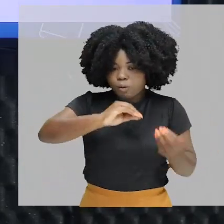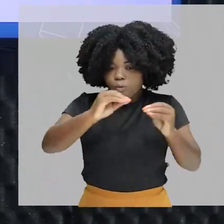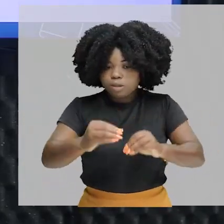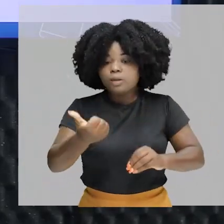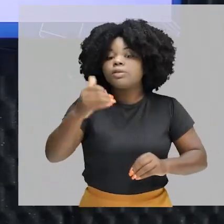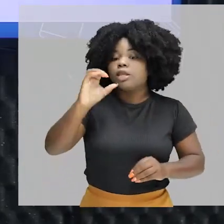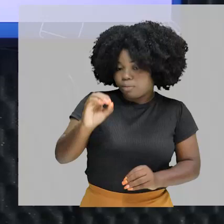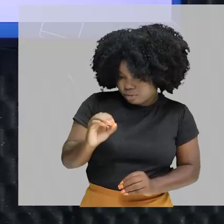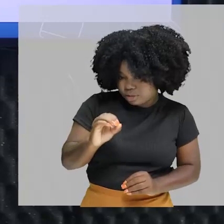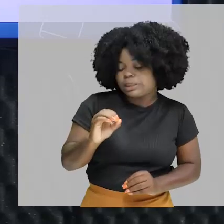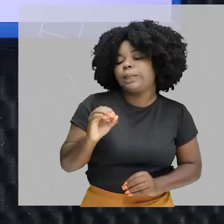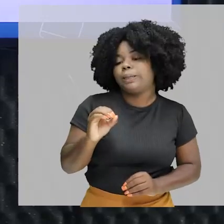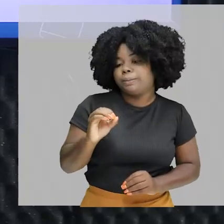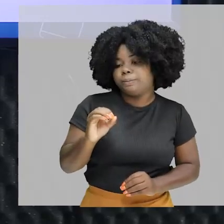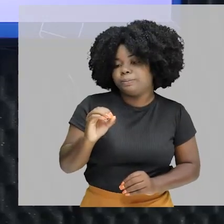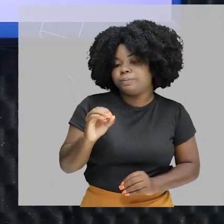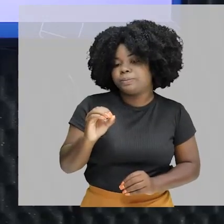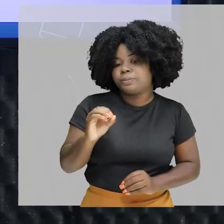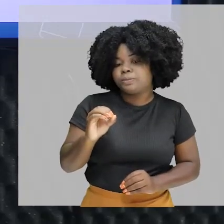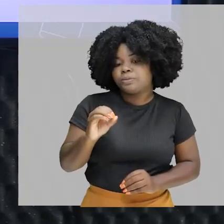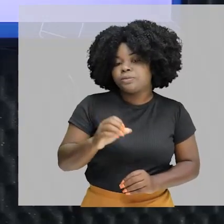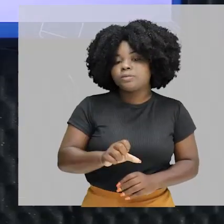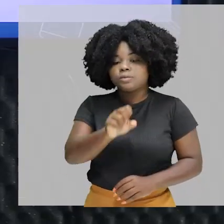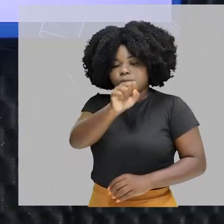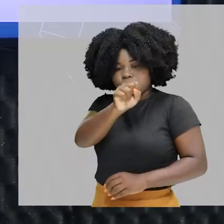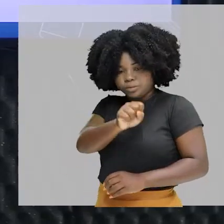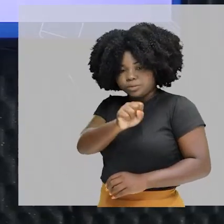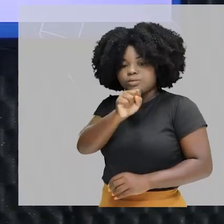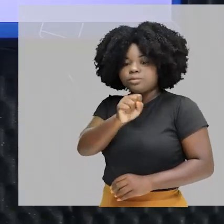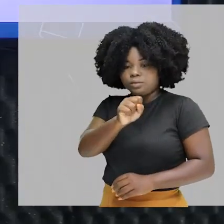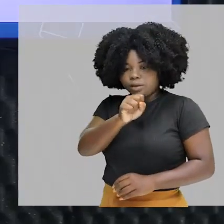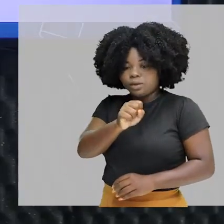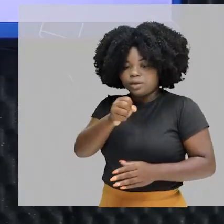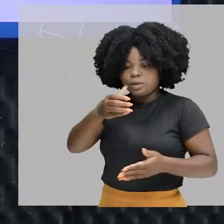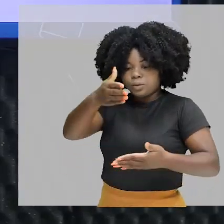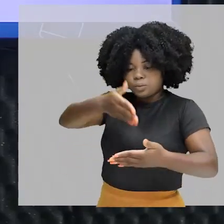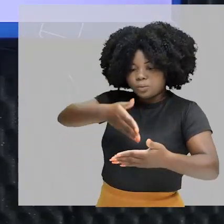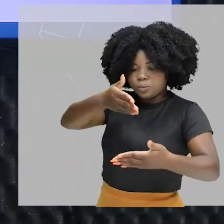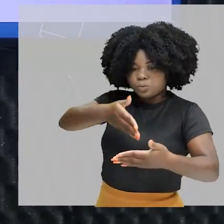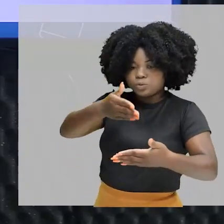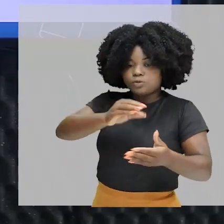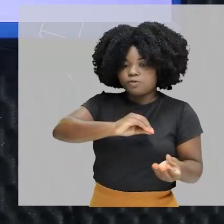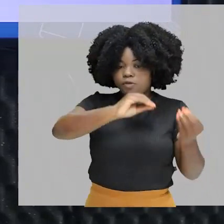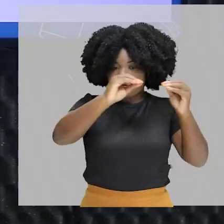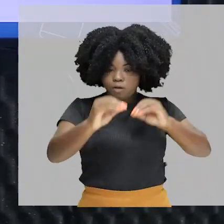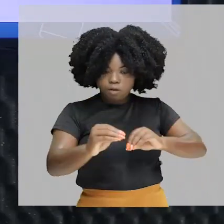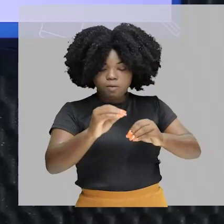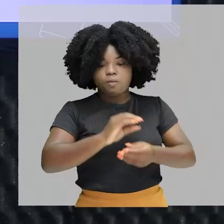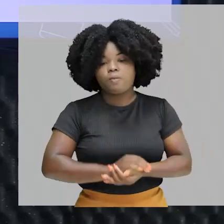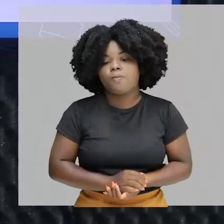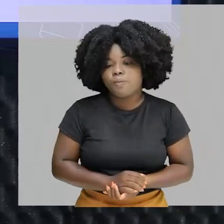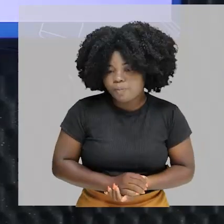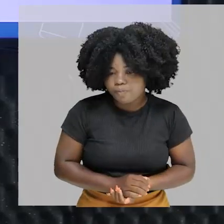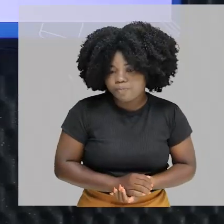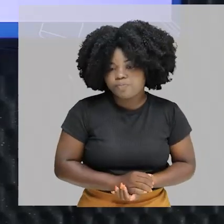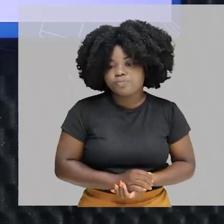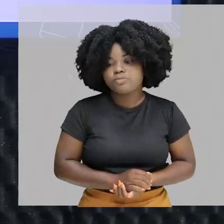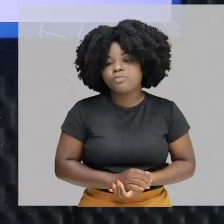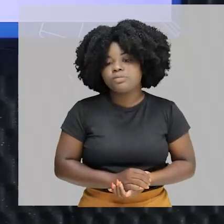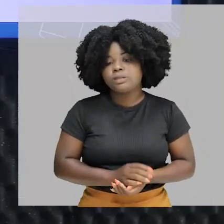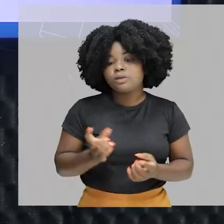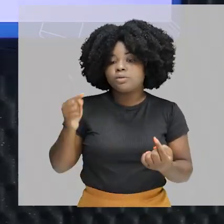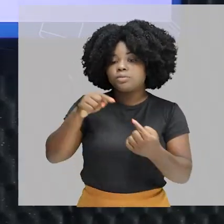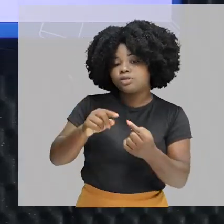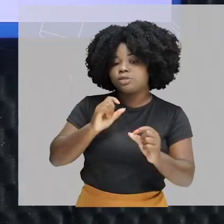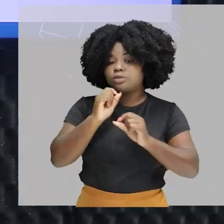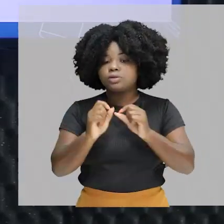10 termos, tá? Aonde 8 meios geométricos foram inseridos, tá? E justamente é esse o